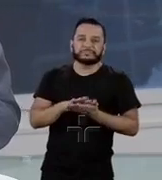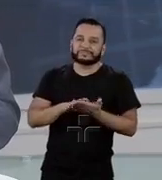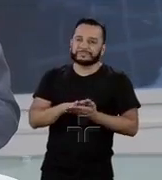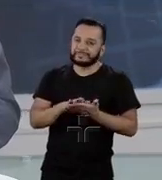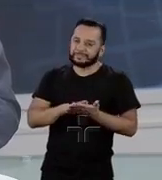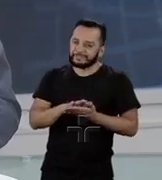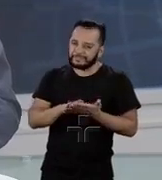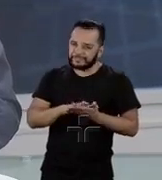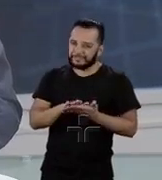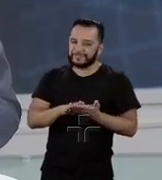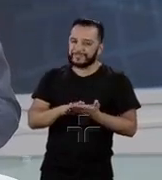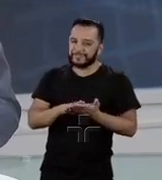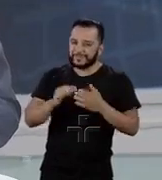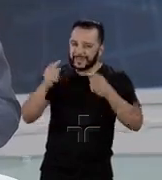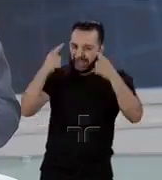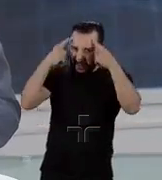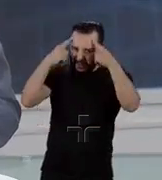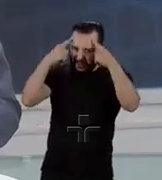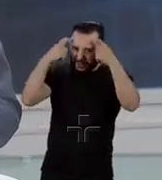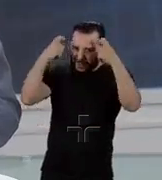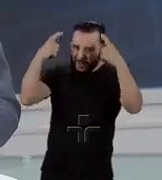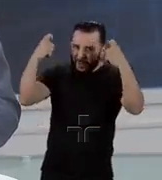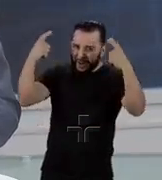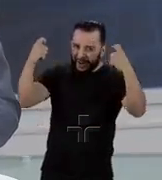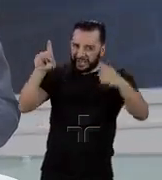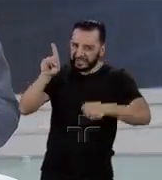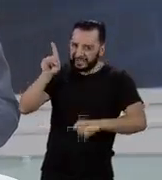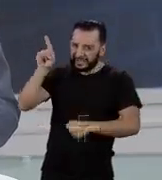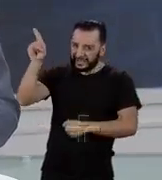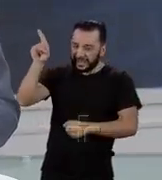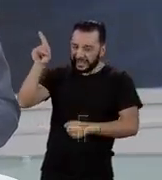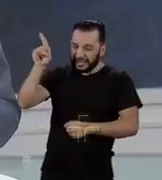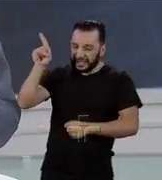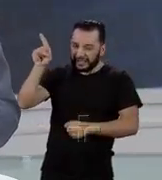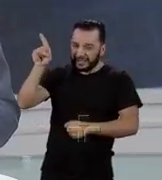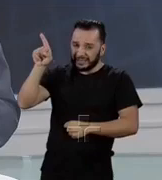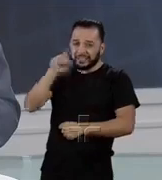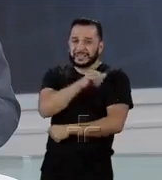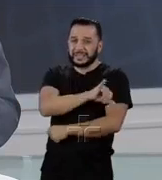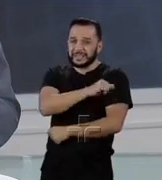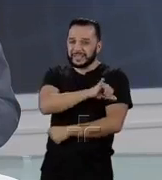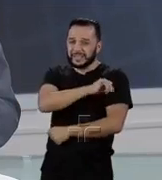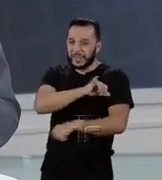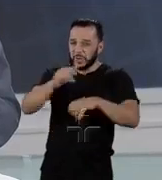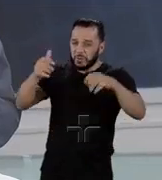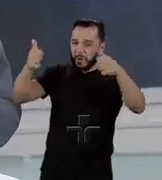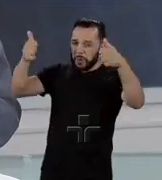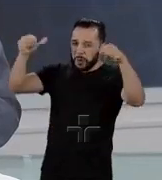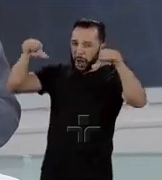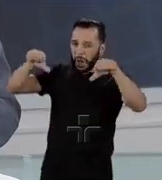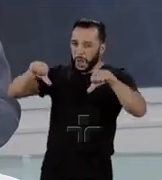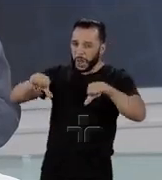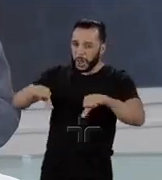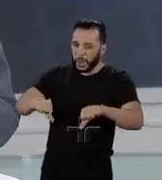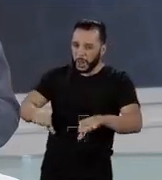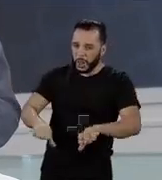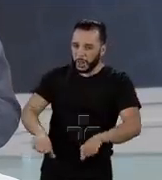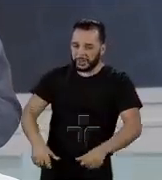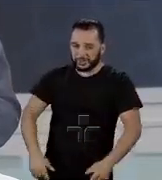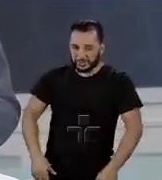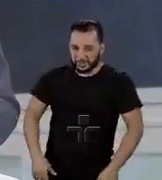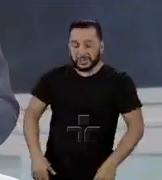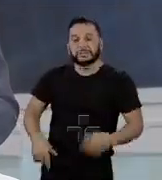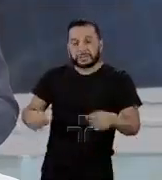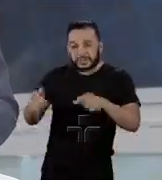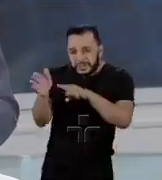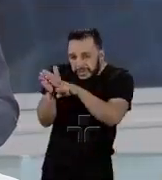agravou-se. O que se espera, evidentemente, é que seja uma investigação isenta e que tenha a capacidade de identificar aqueles